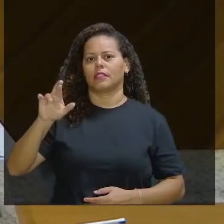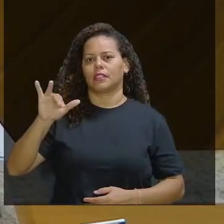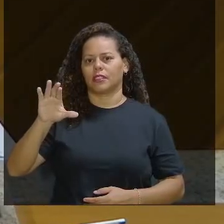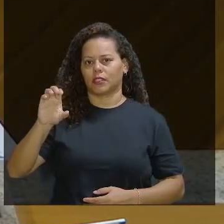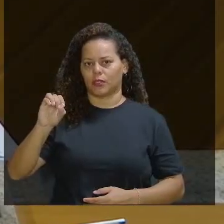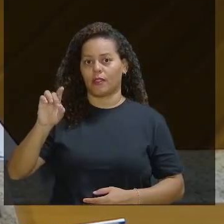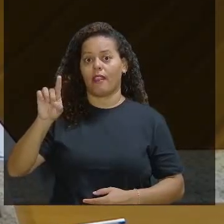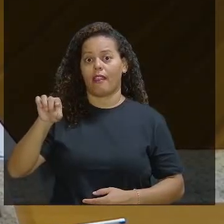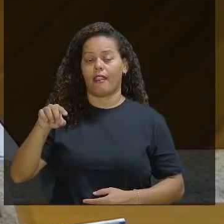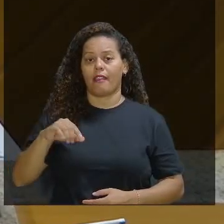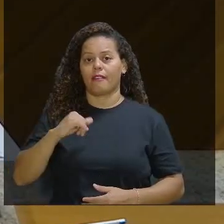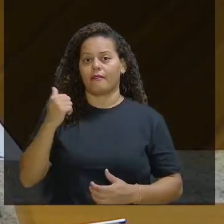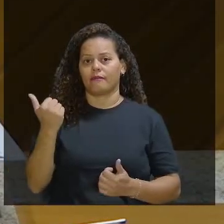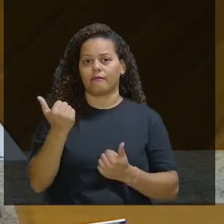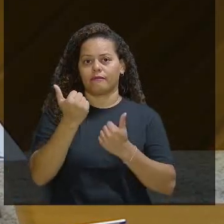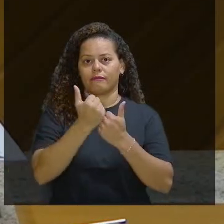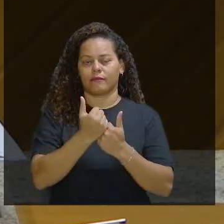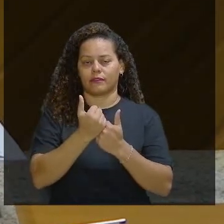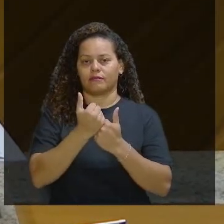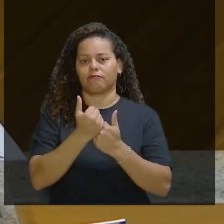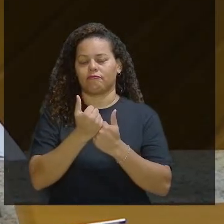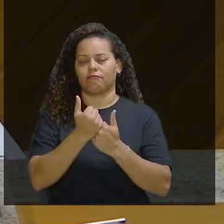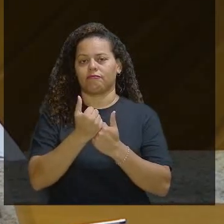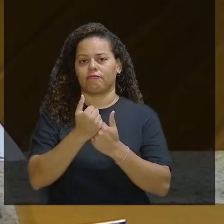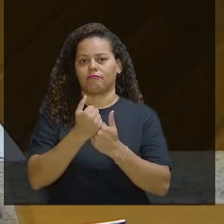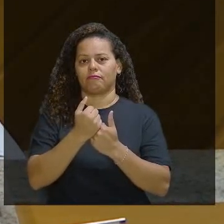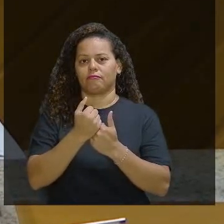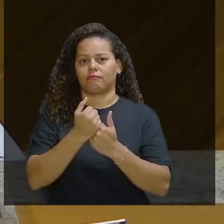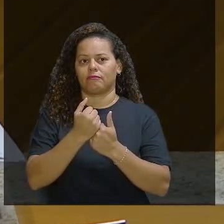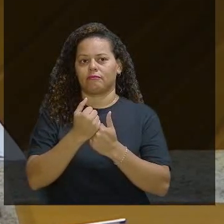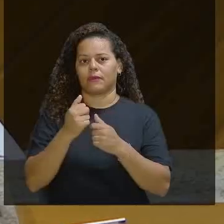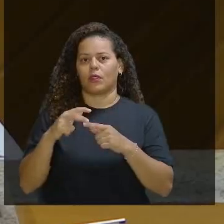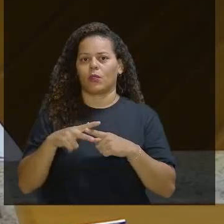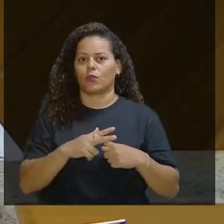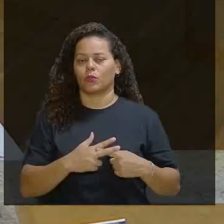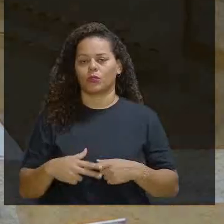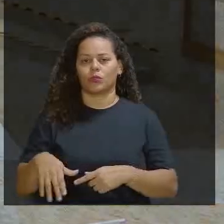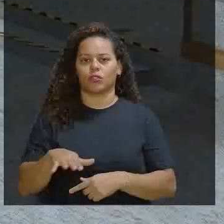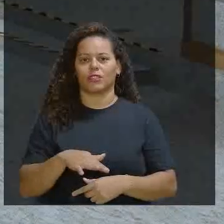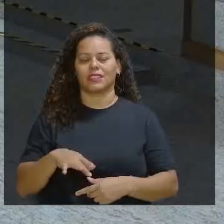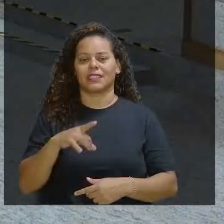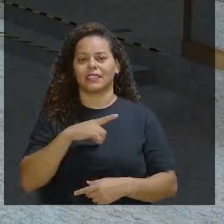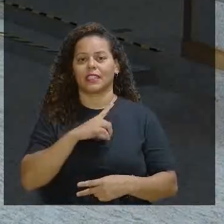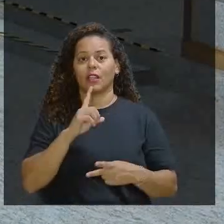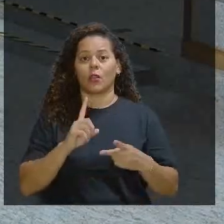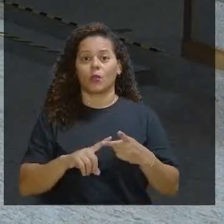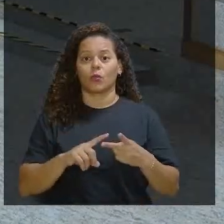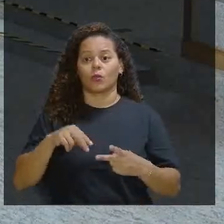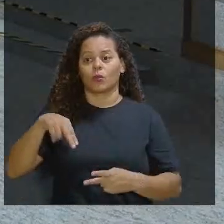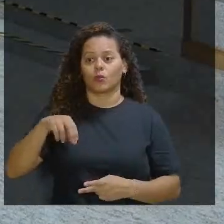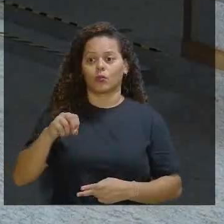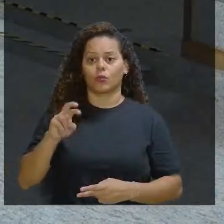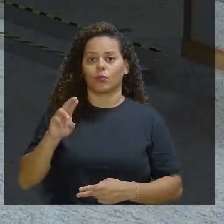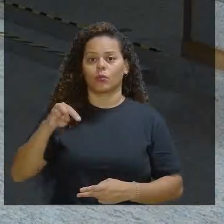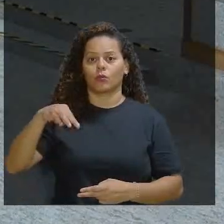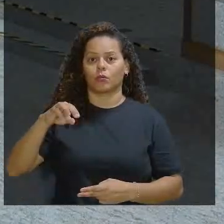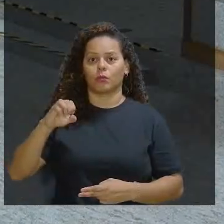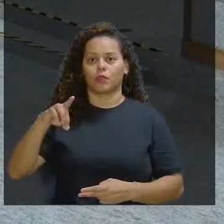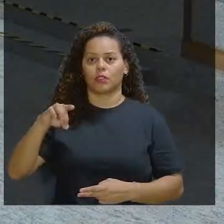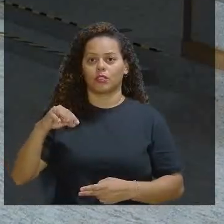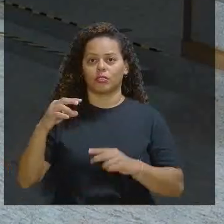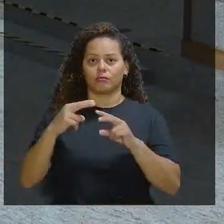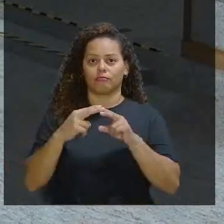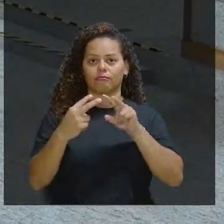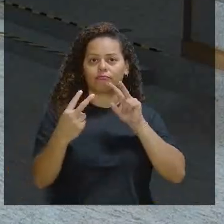o vice-presidente corregedor-geral desse TRE, o juiz Normande Souza, que está por